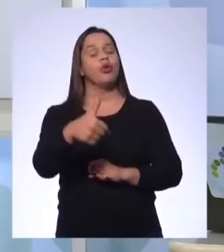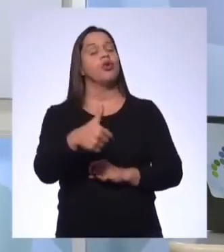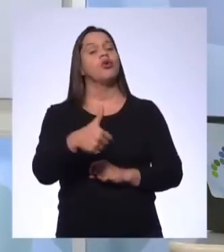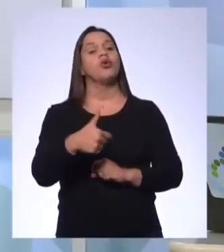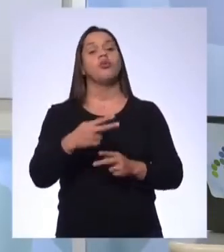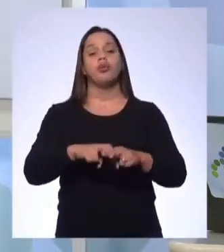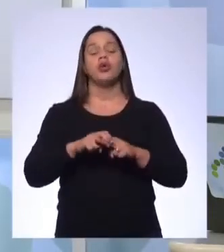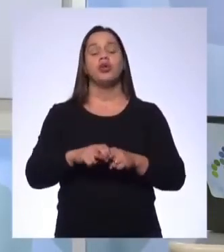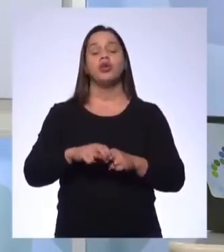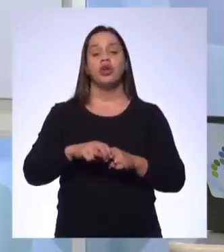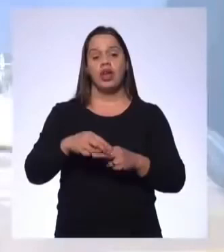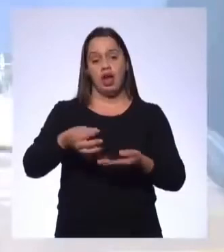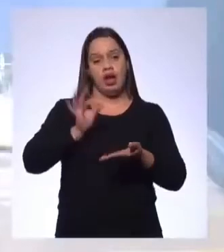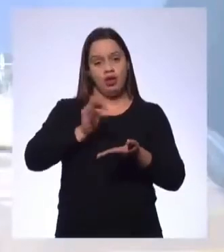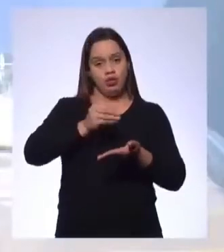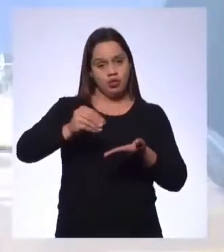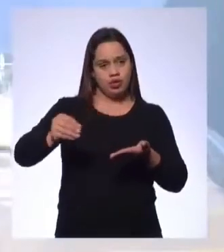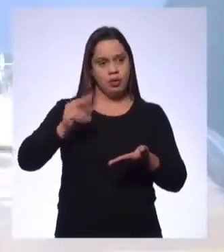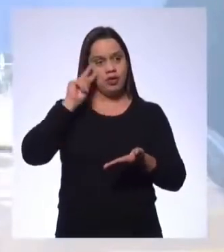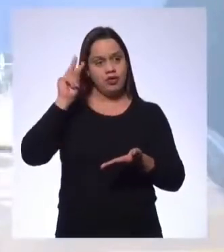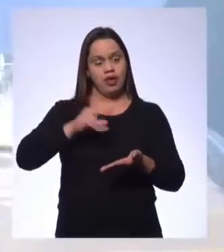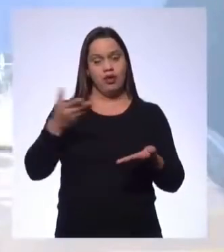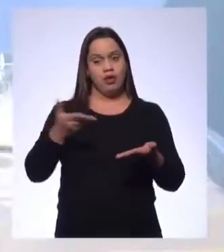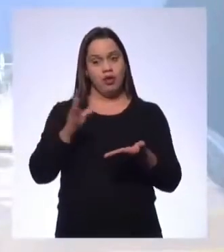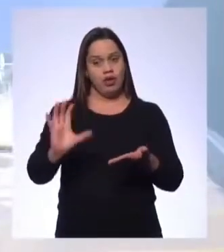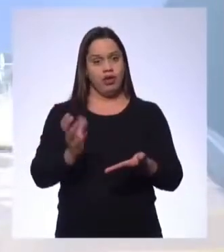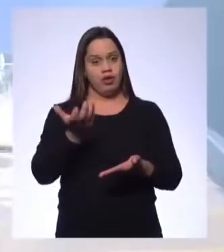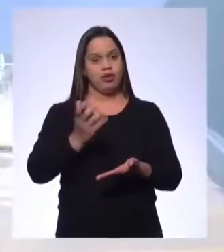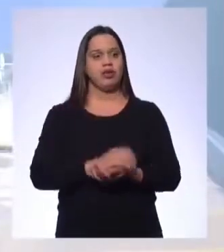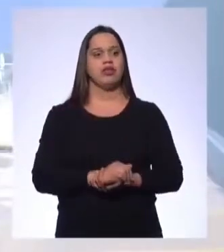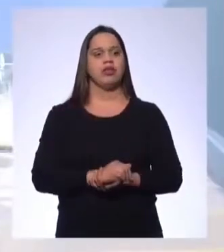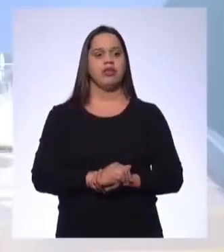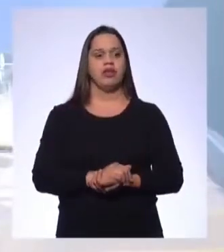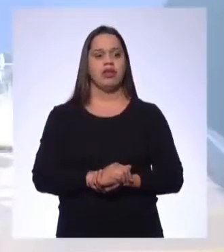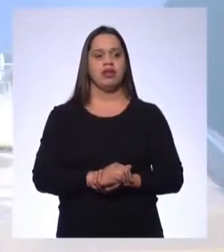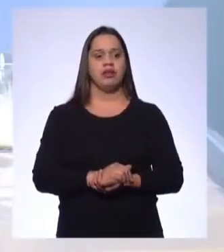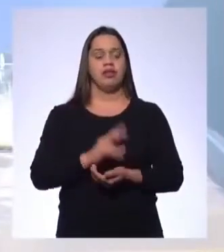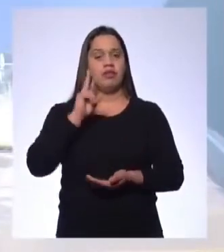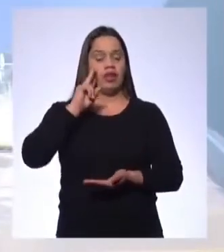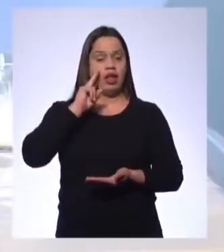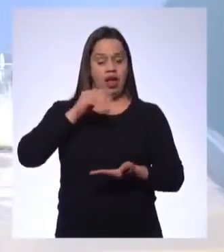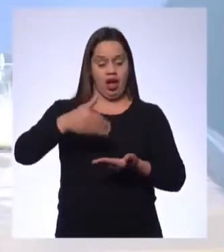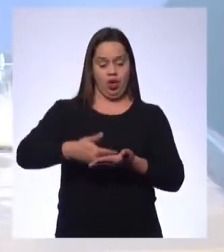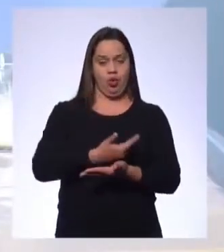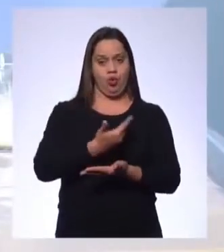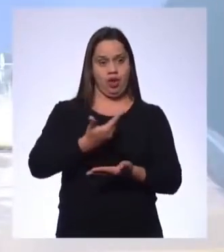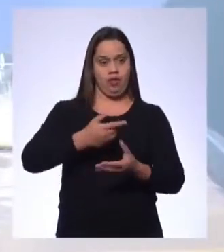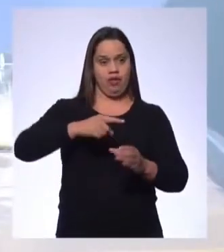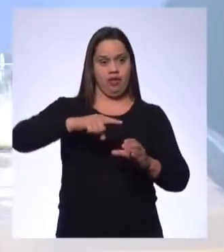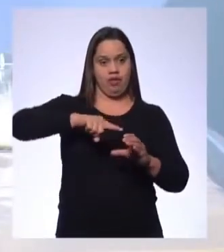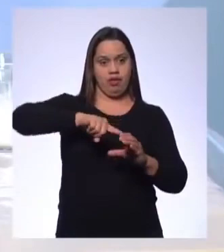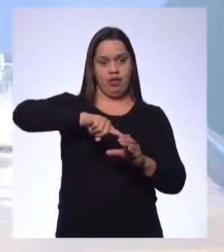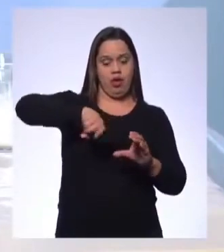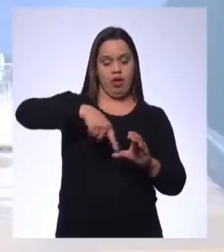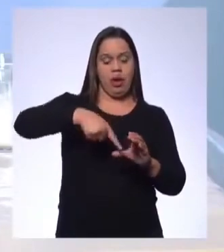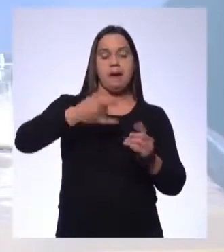que eu pus o sal. Agora, prestem atenção no movimento. Ó, a colher vai fazer a função do vento.